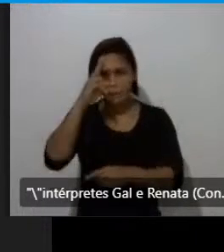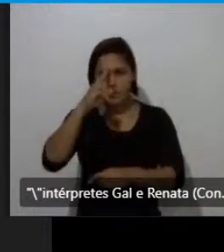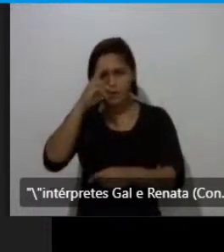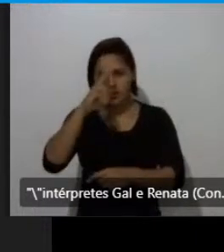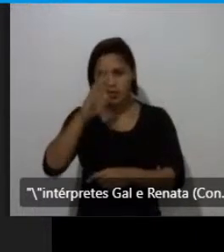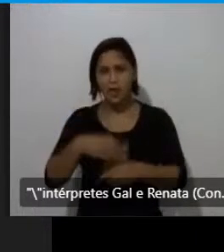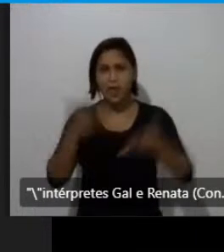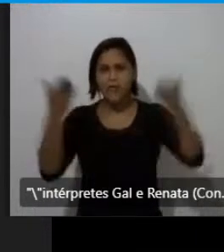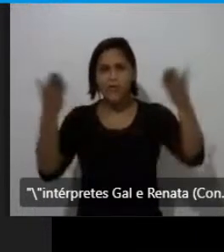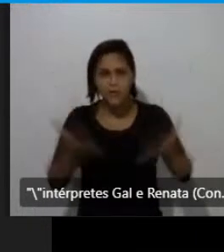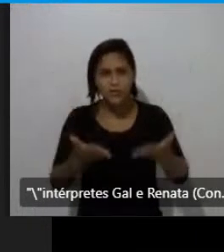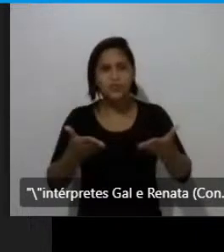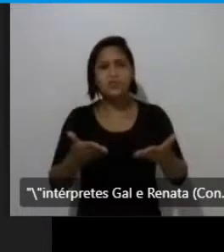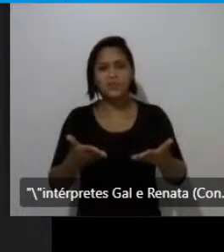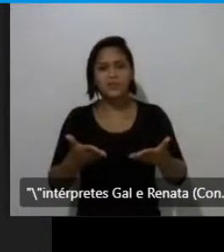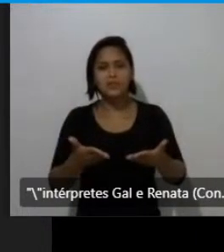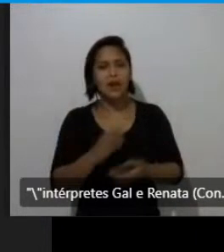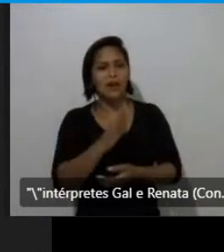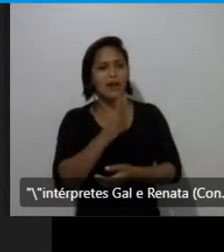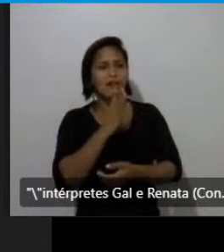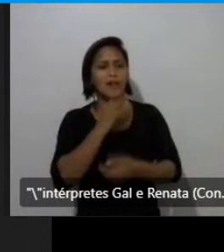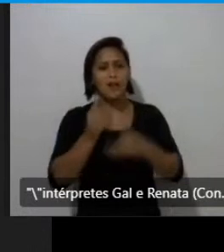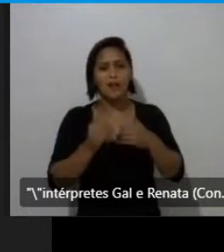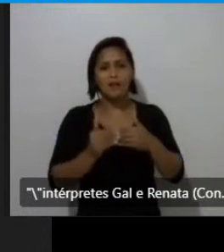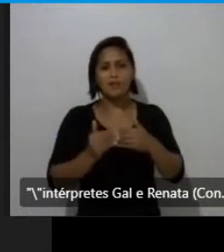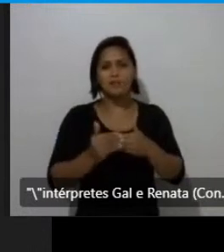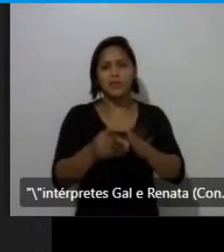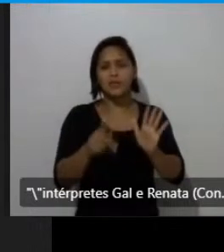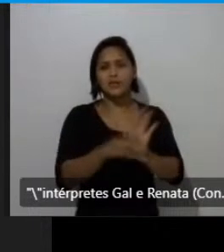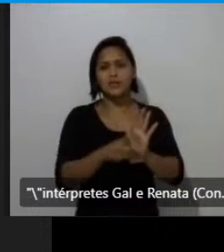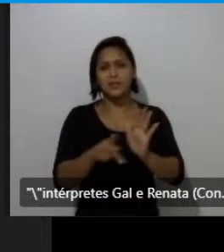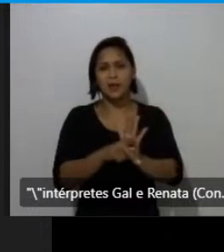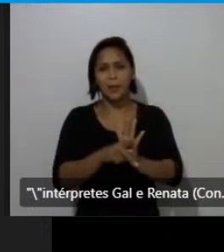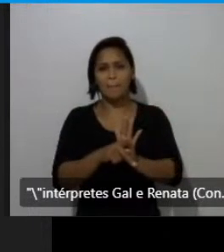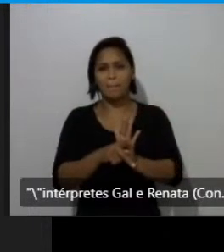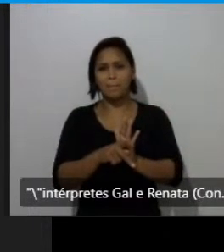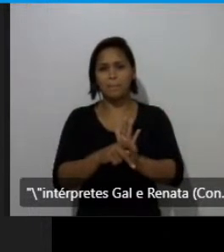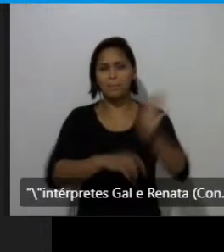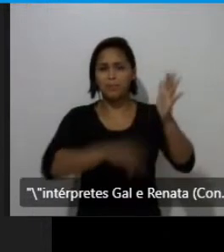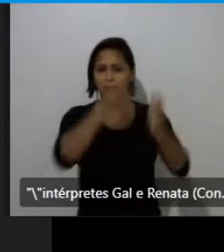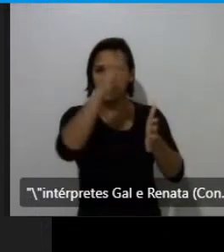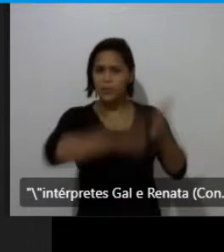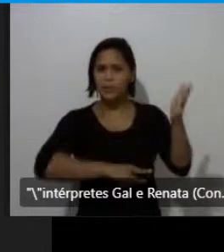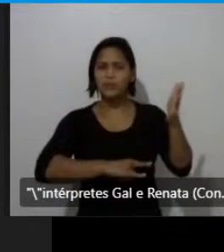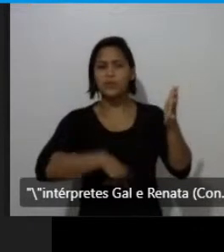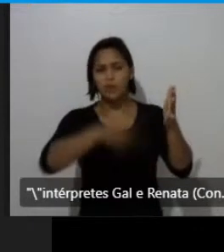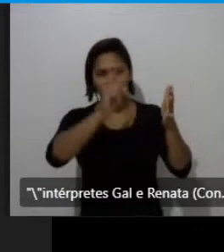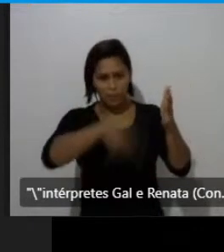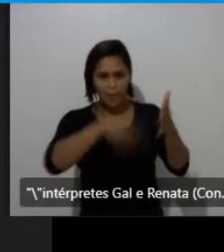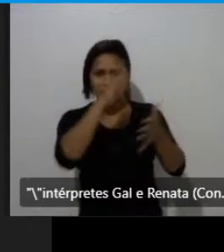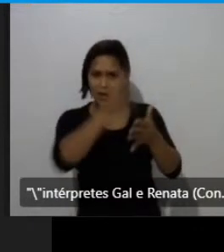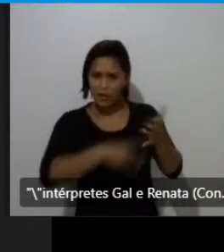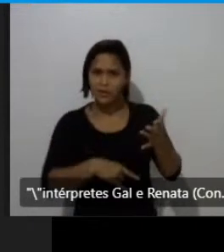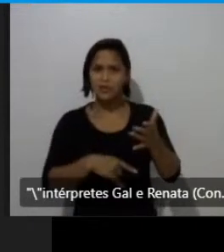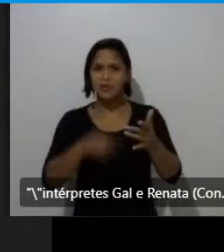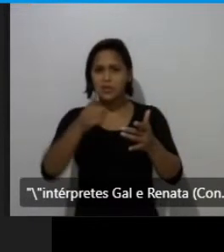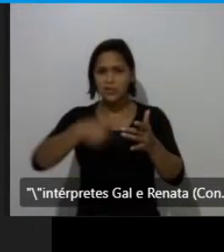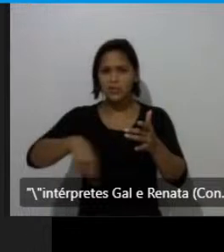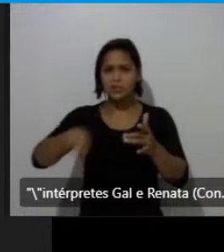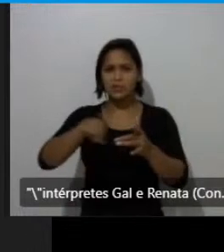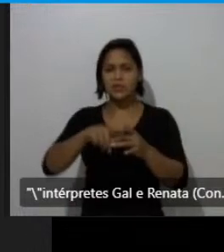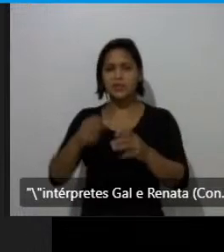já reconhece, a partir da própria autodeclaração desses